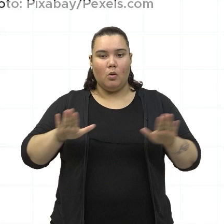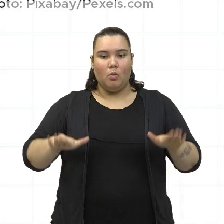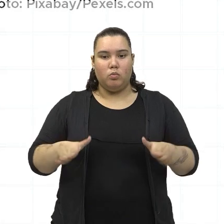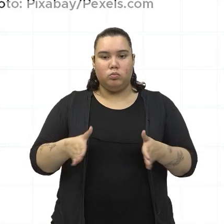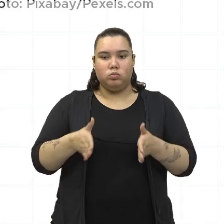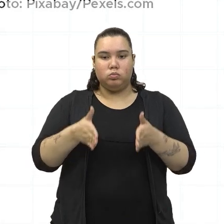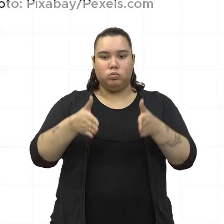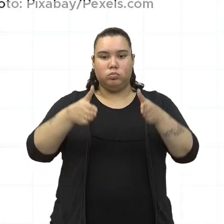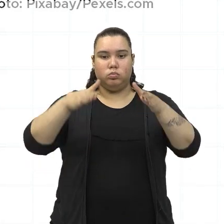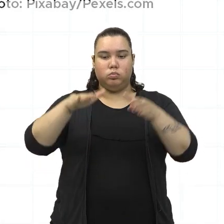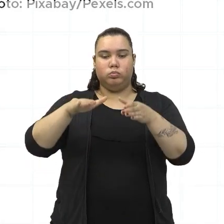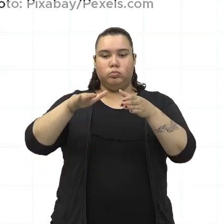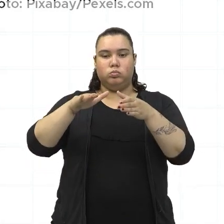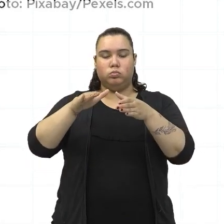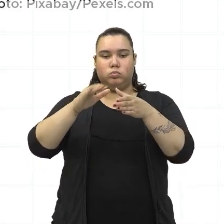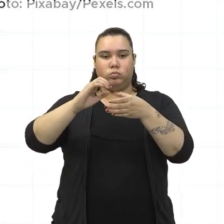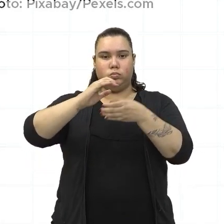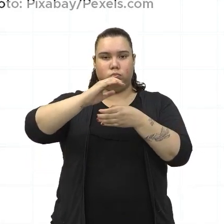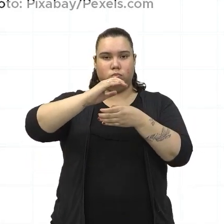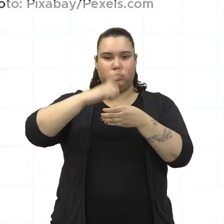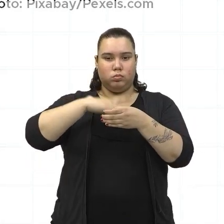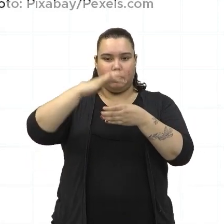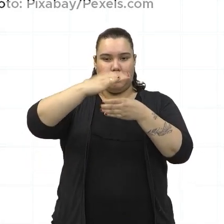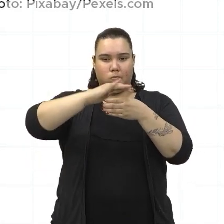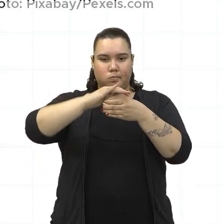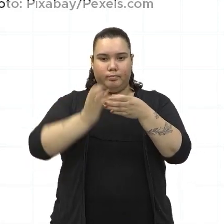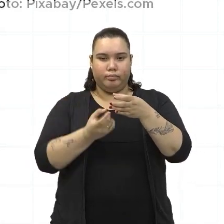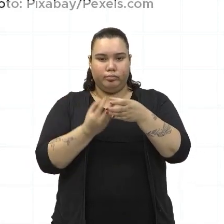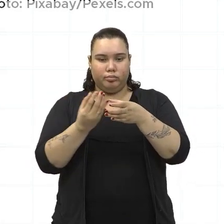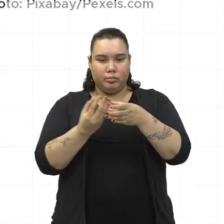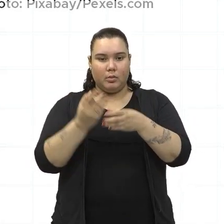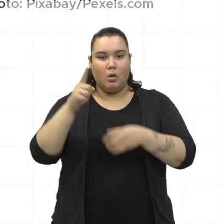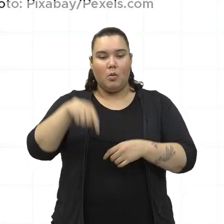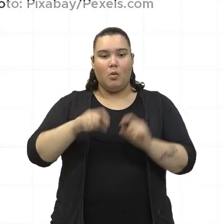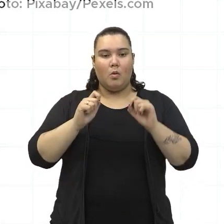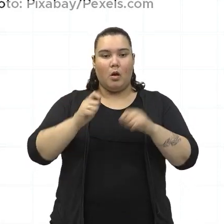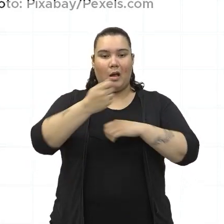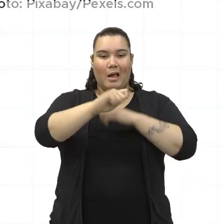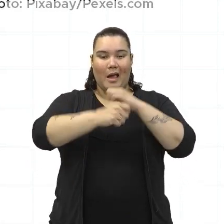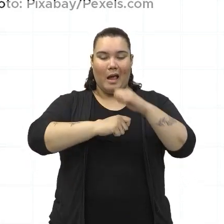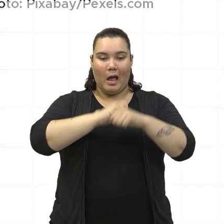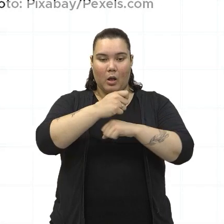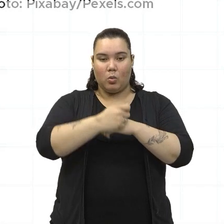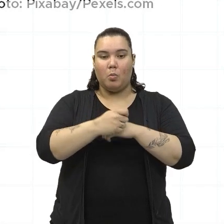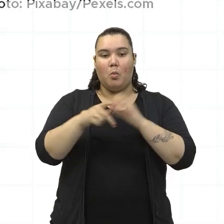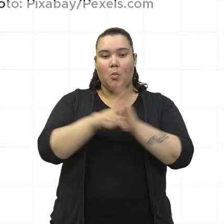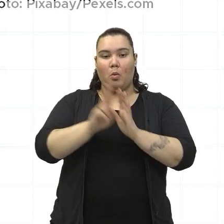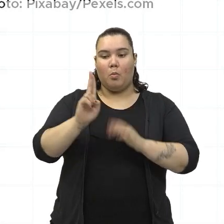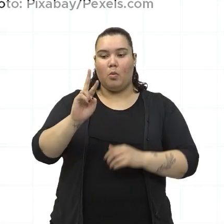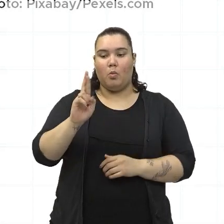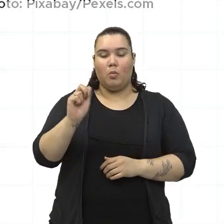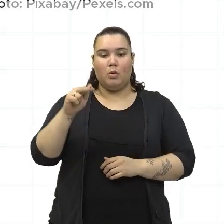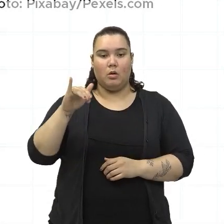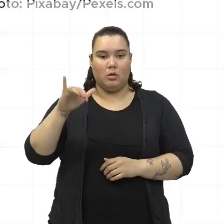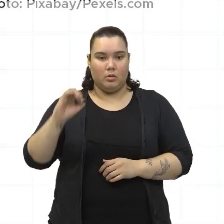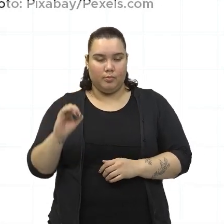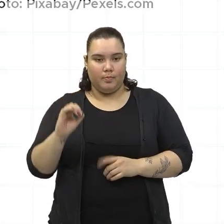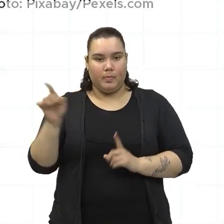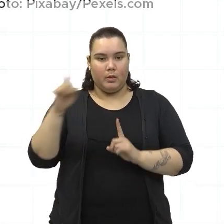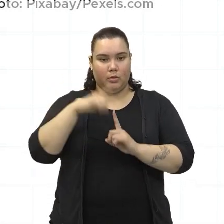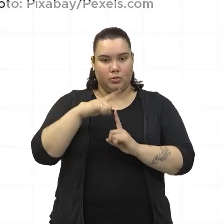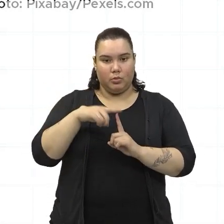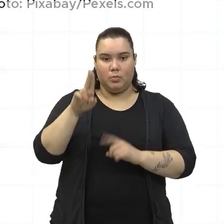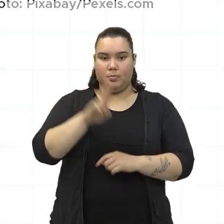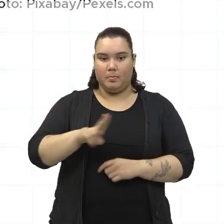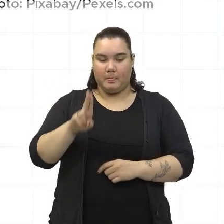utiliza a energia que é produzida pela fissão dos átomos de urânio, né? Nesse tipo aí de usina vão ser